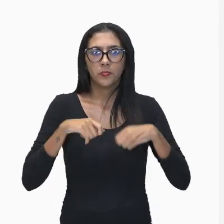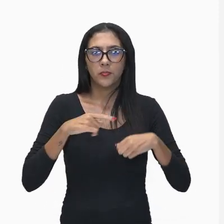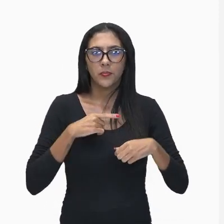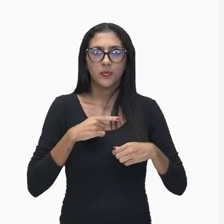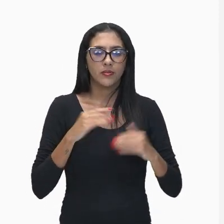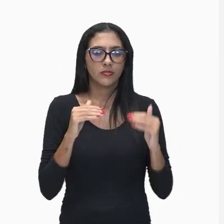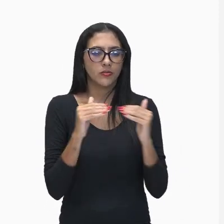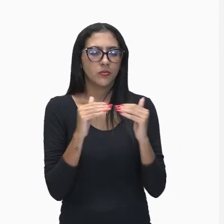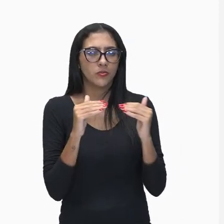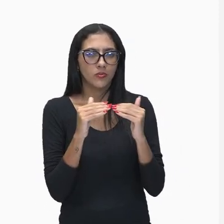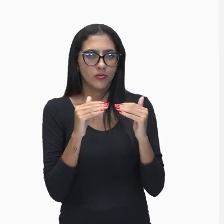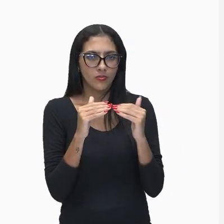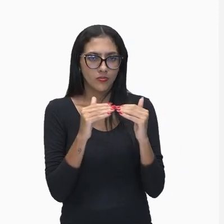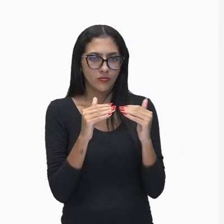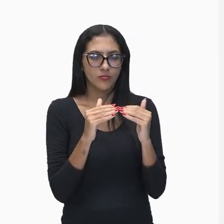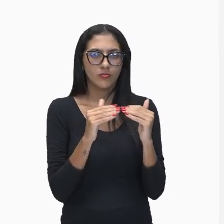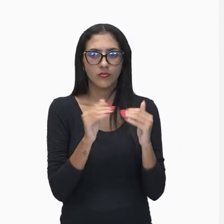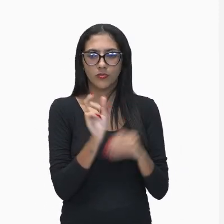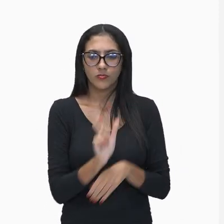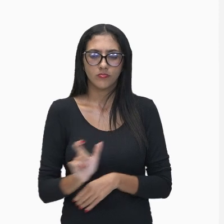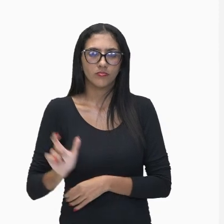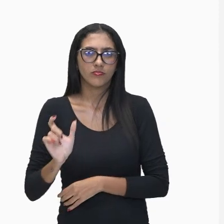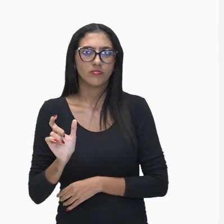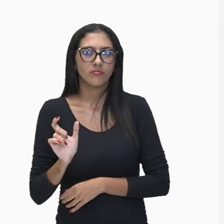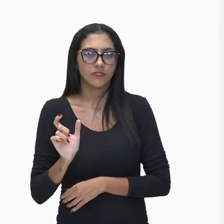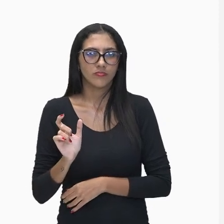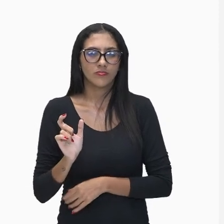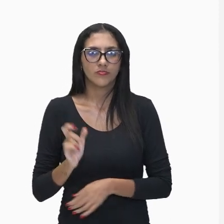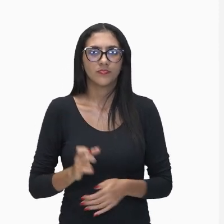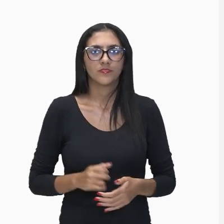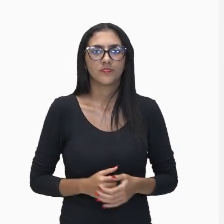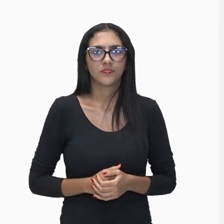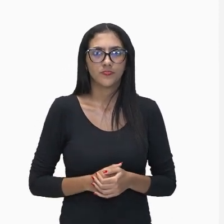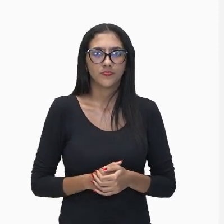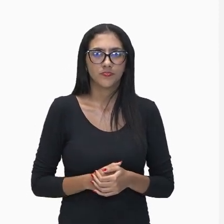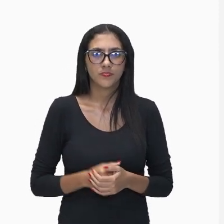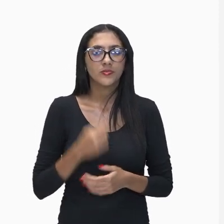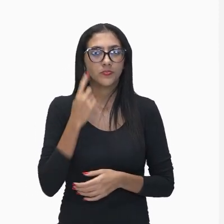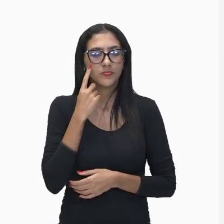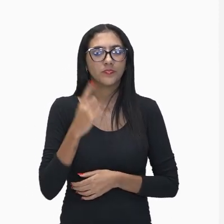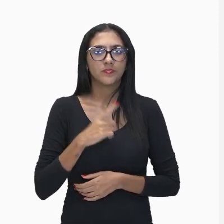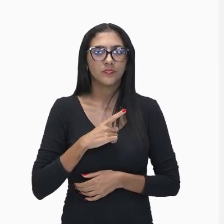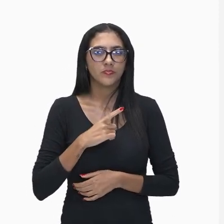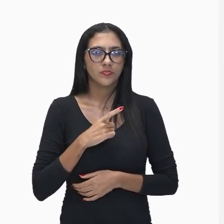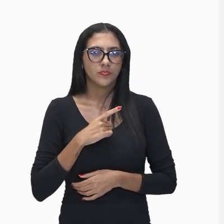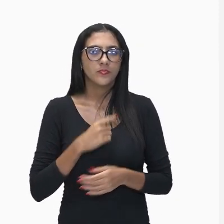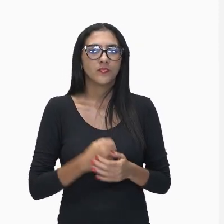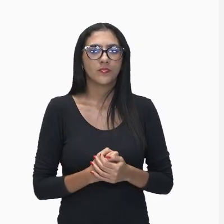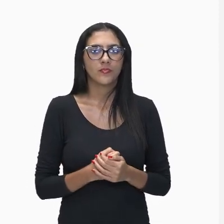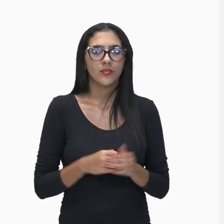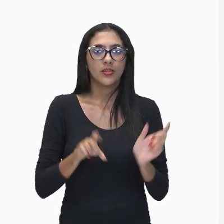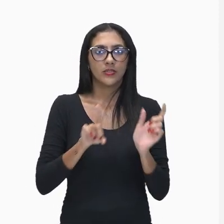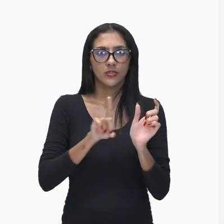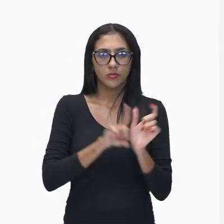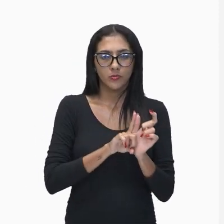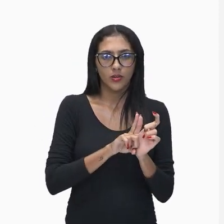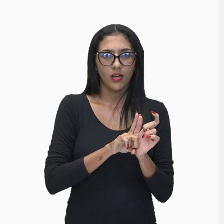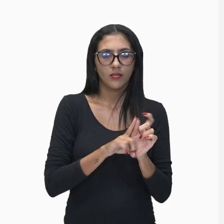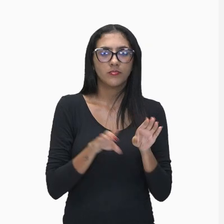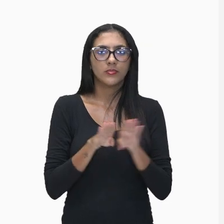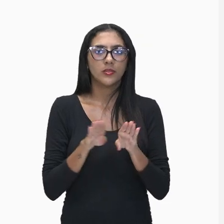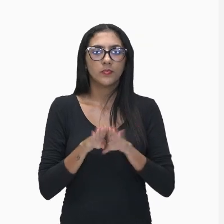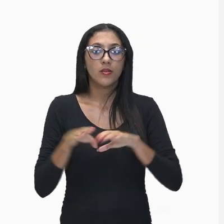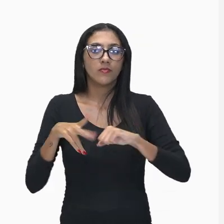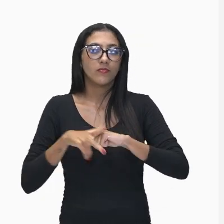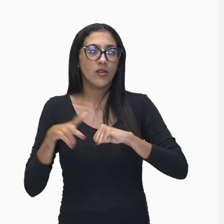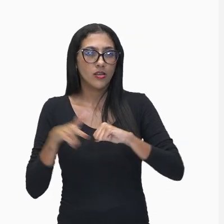esse numerador que está no sujeito. Então, como nós temos o número 1, que indica singular, o verbo vai ficar no singular, na